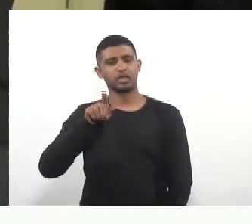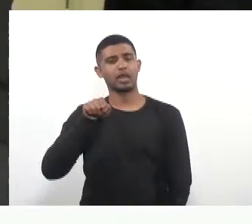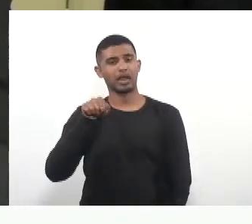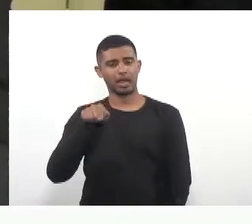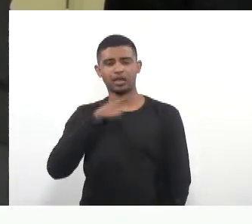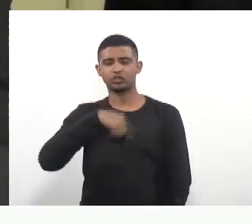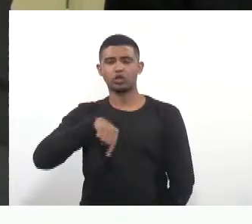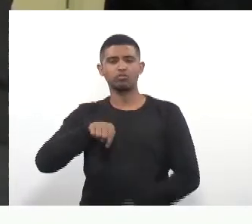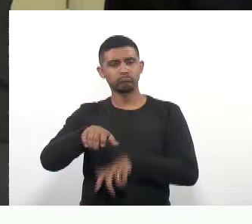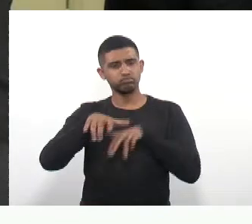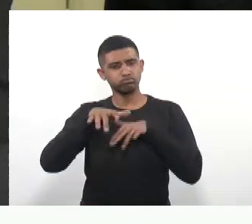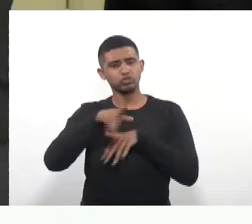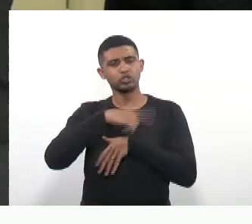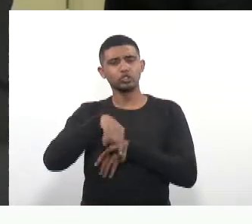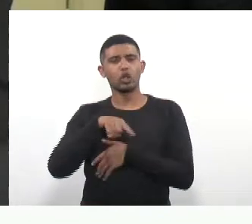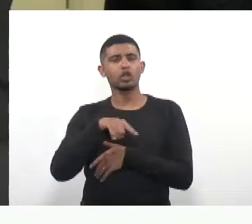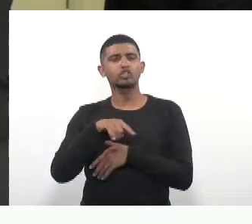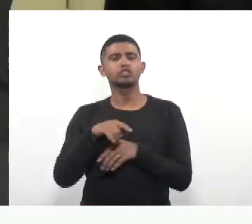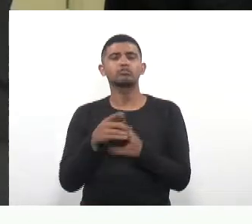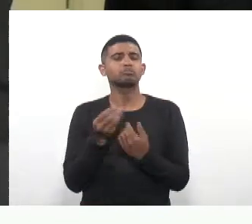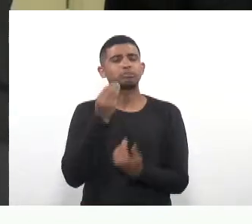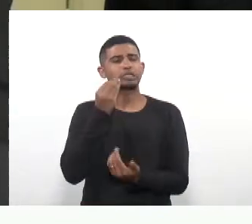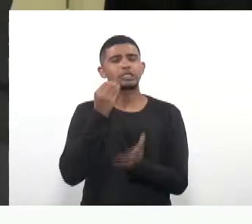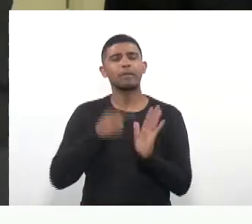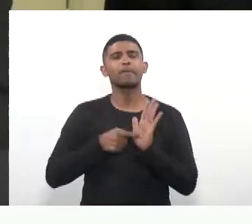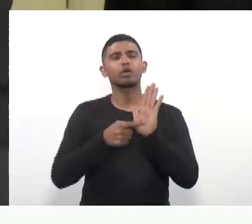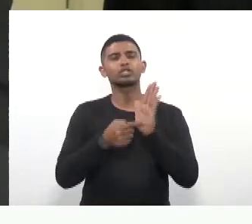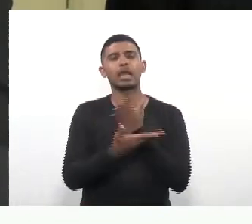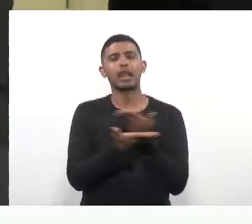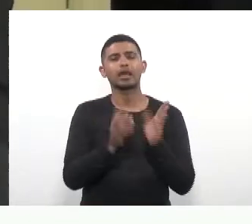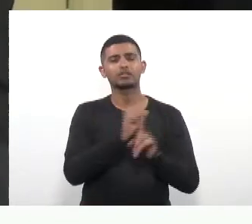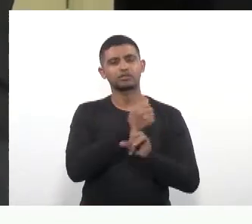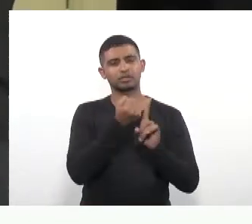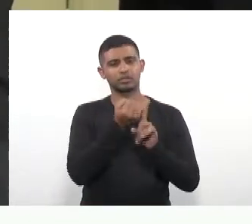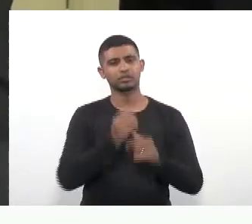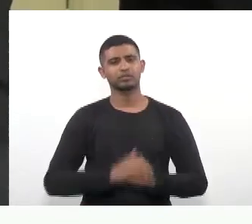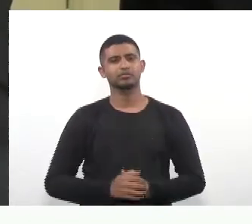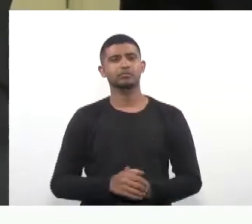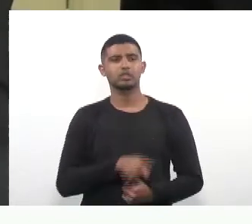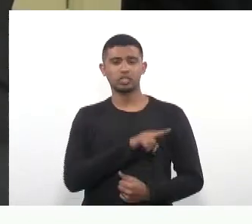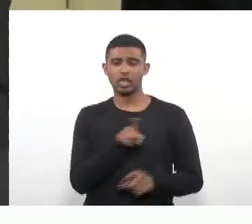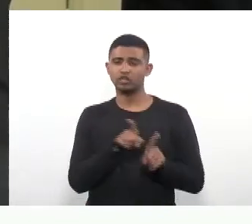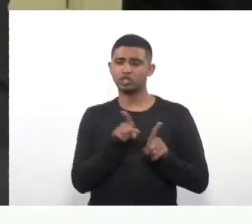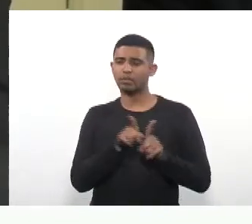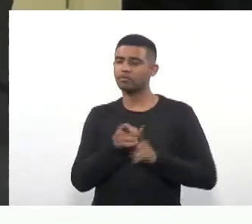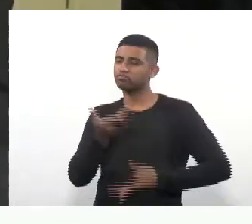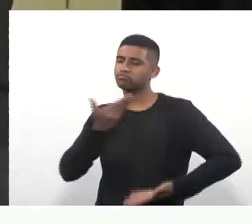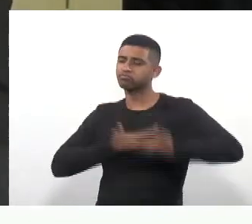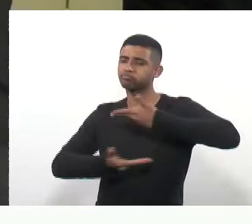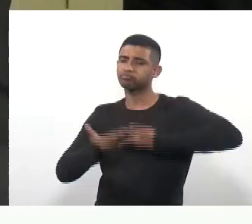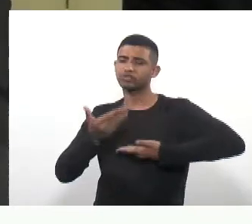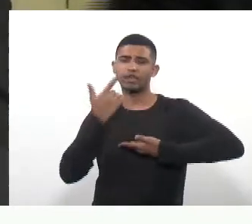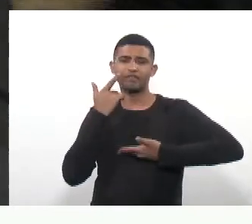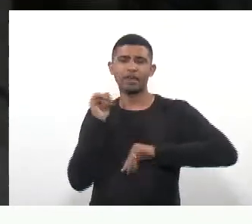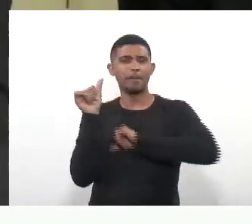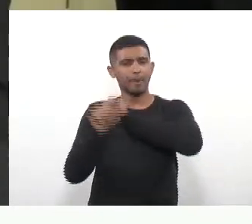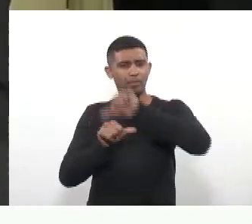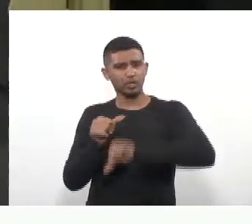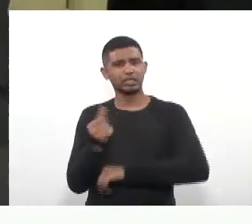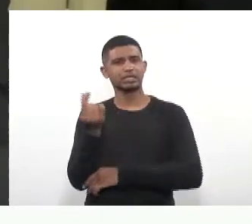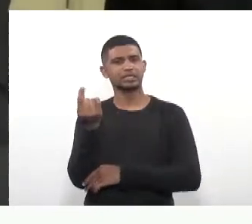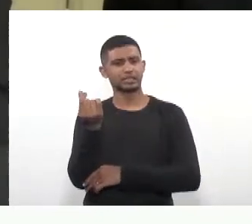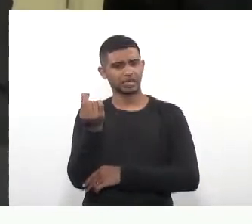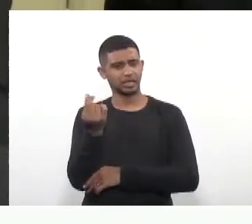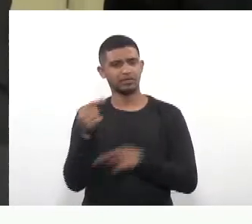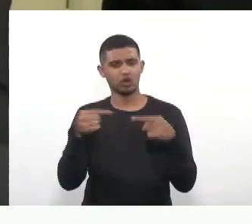vamos tratar, então, de apresentar à sociedade e a sociedade contribuir com esse redesenho tarifário que a